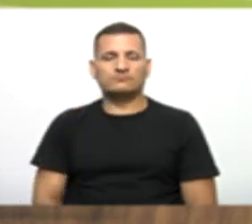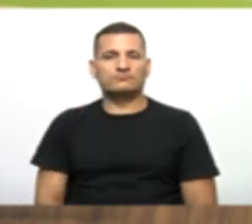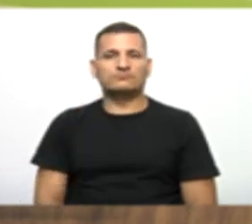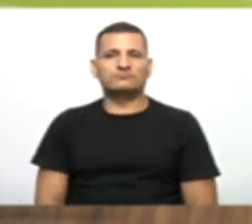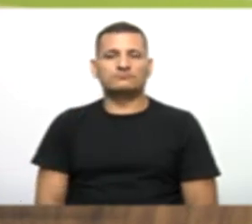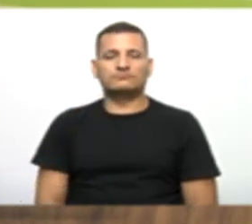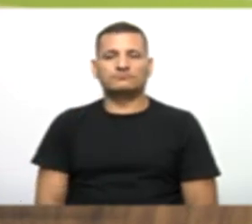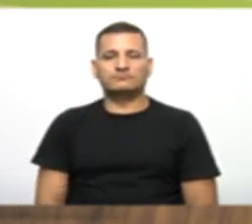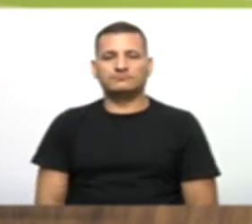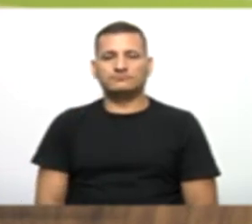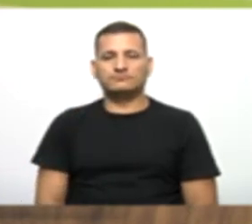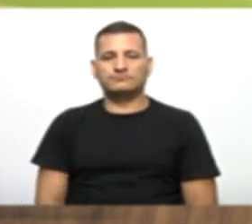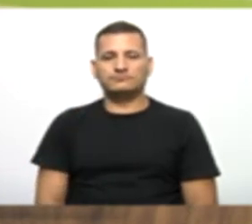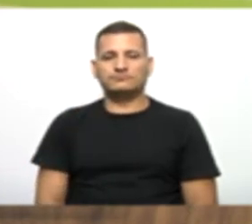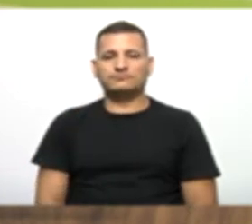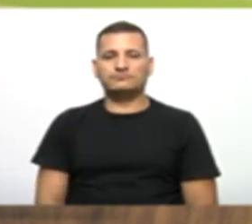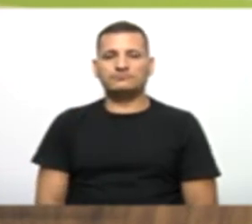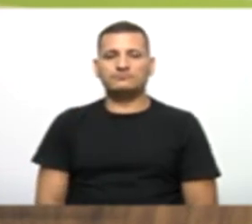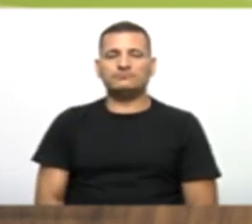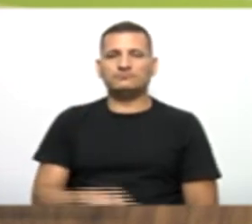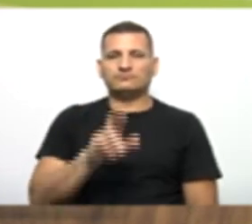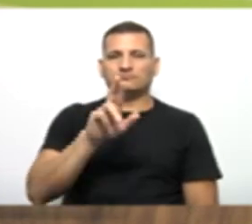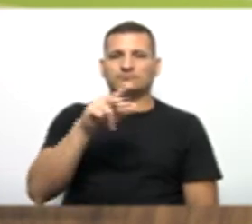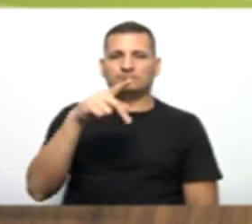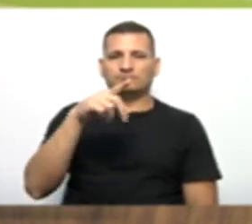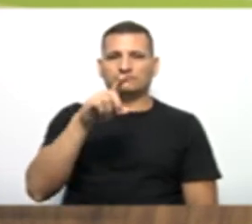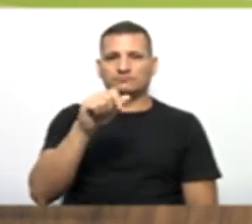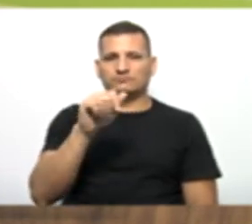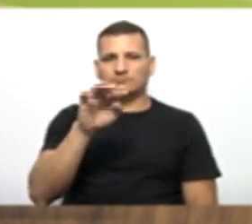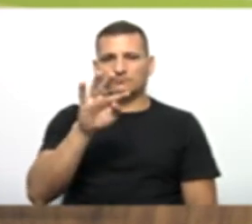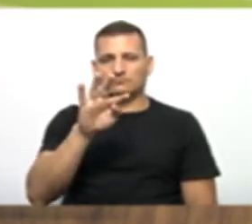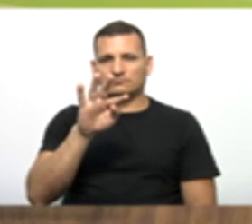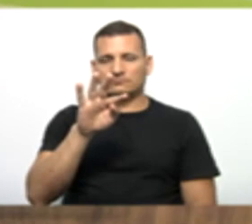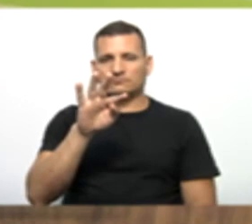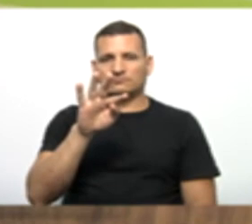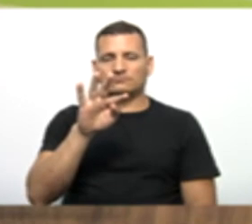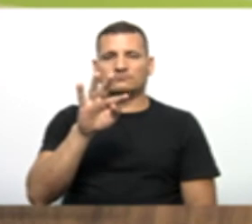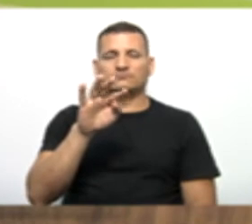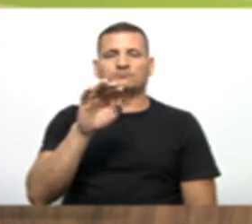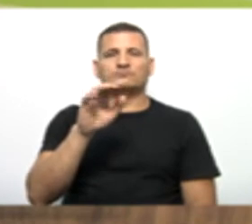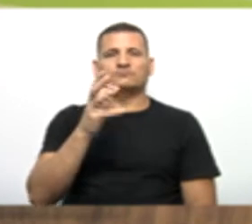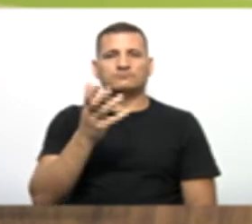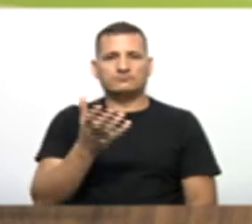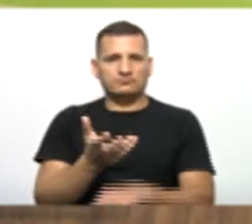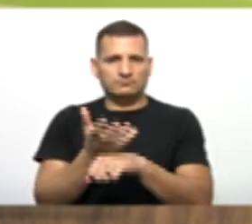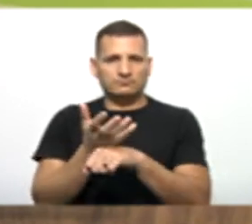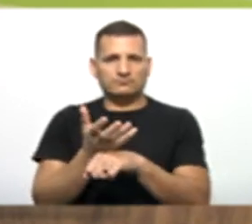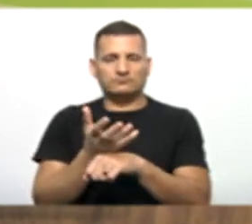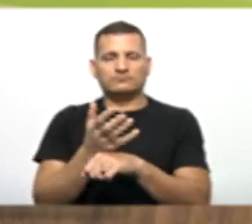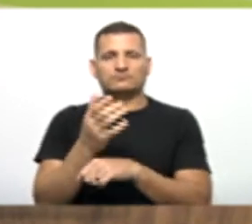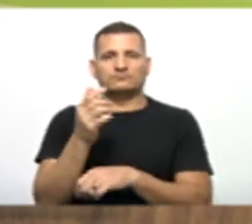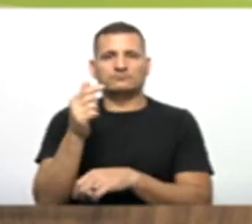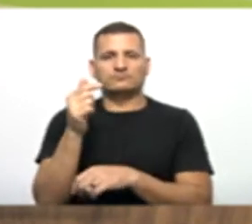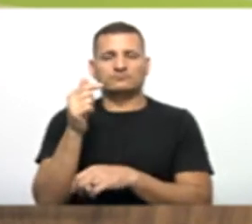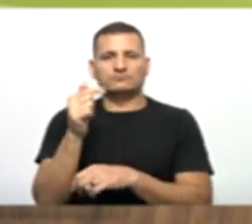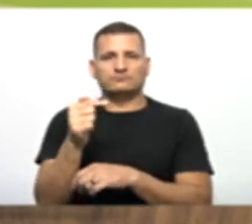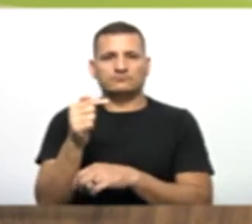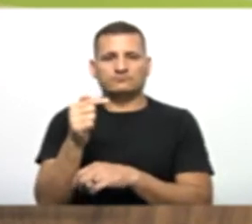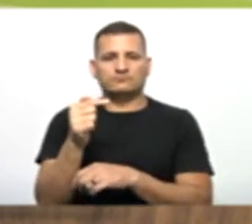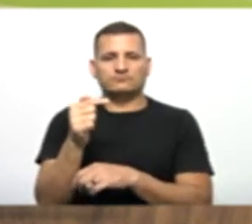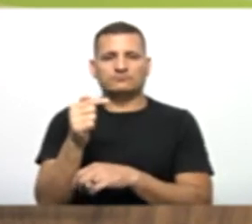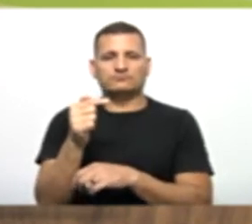Ele deu o comando update, disciplinas, 7, nome de disciplinas,